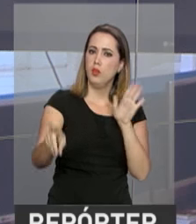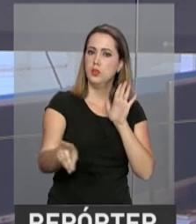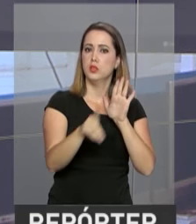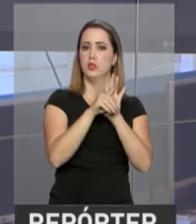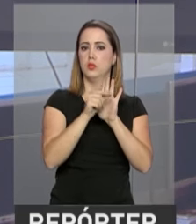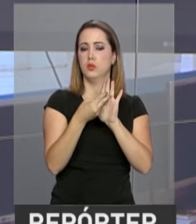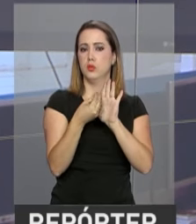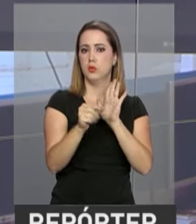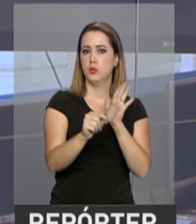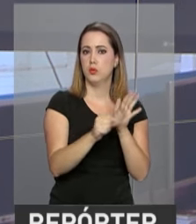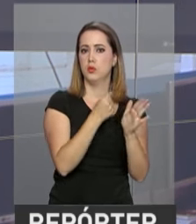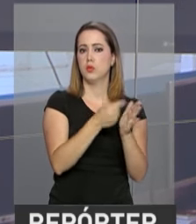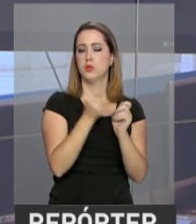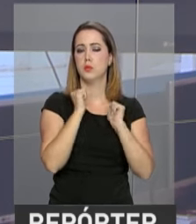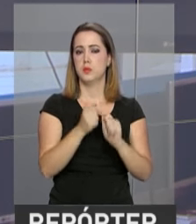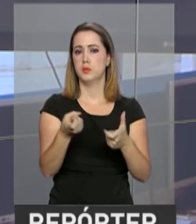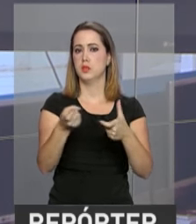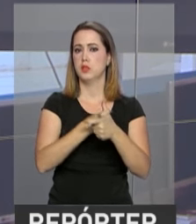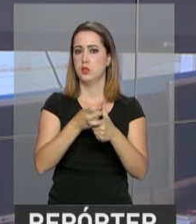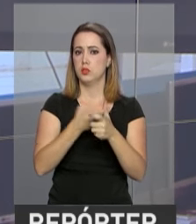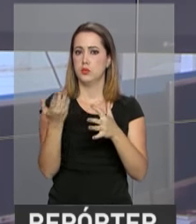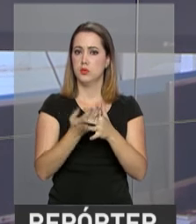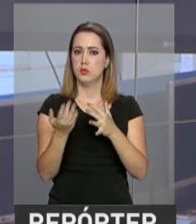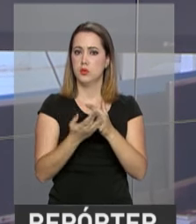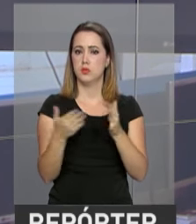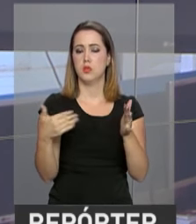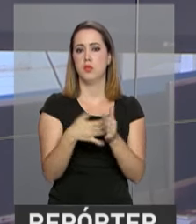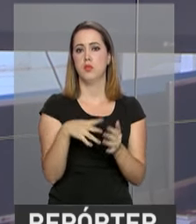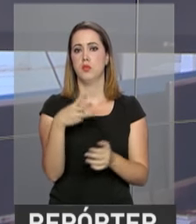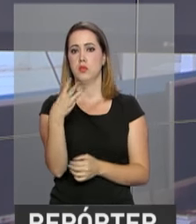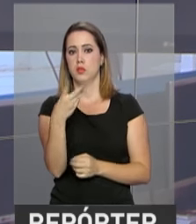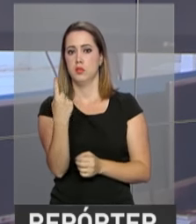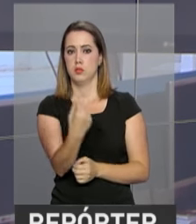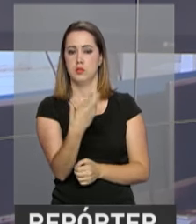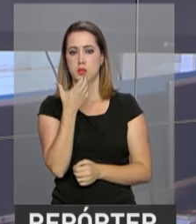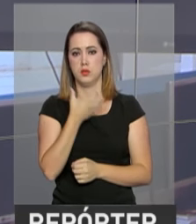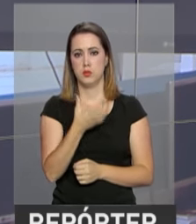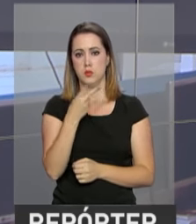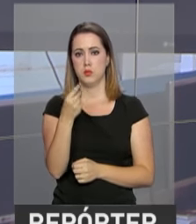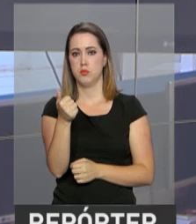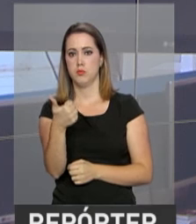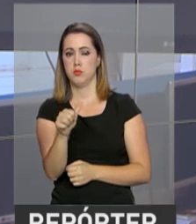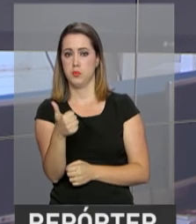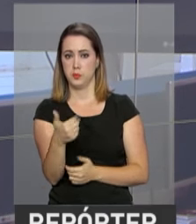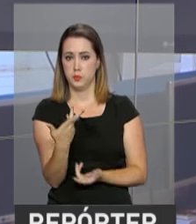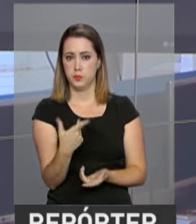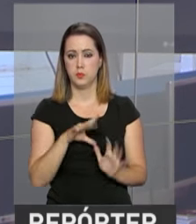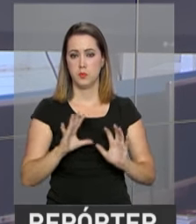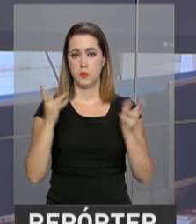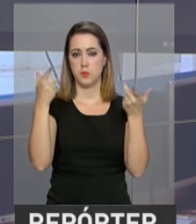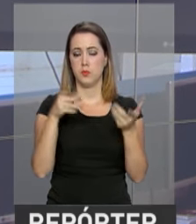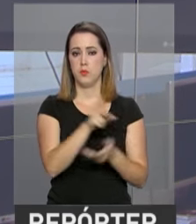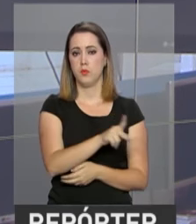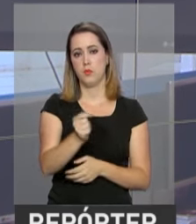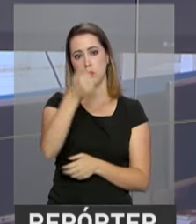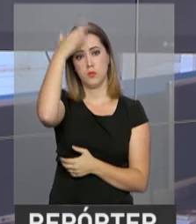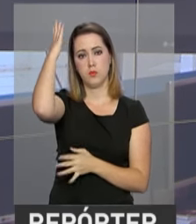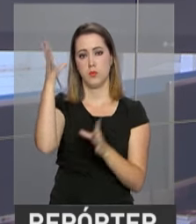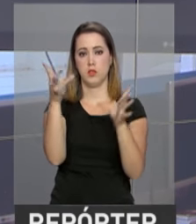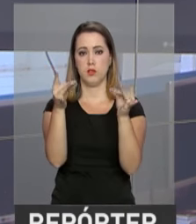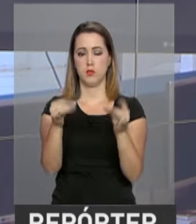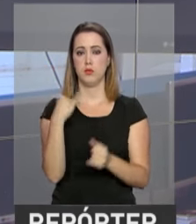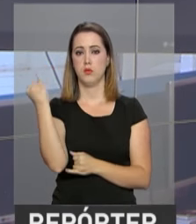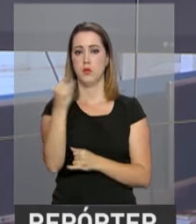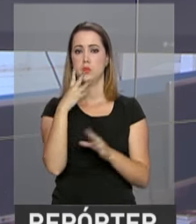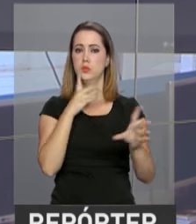de empréstimos de Produtores Rurais de contratos feitos até 31 de Dezembro de 2011 na cerimônia temer destacou a importância